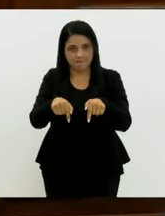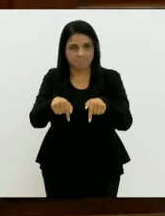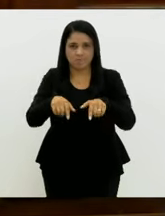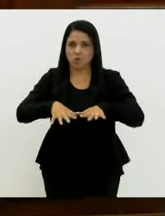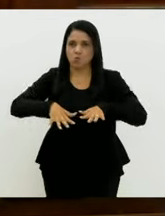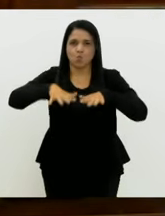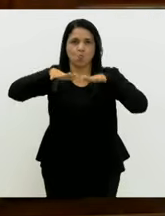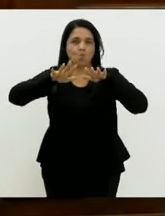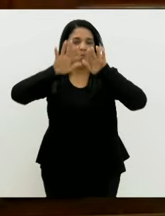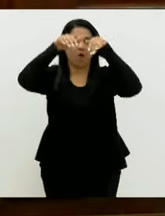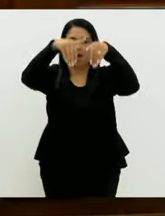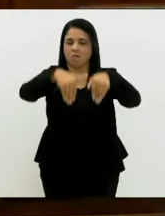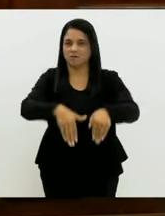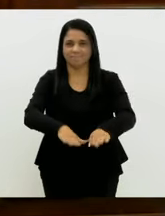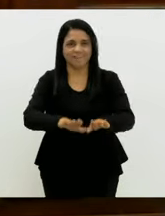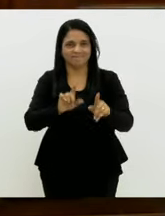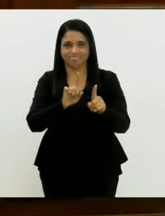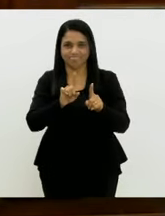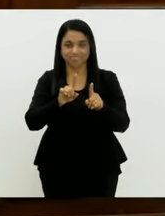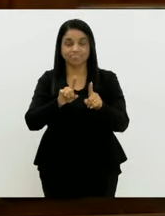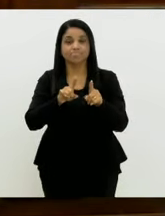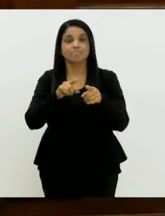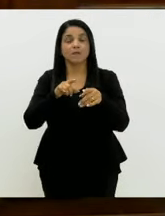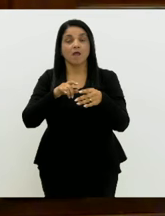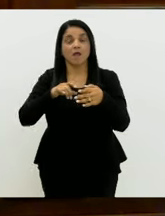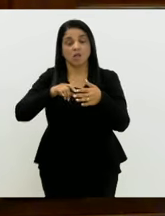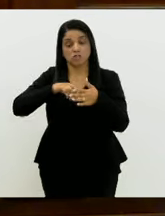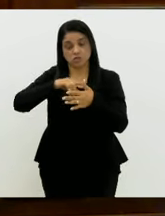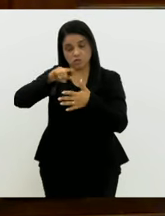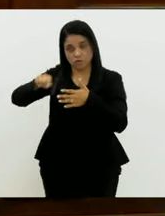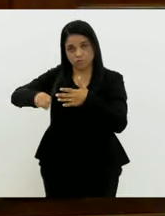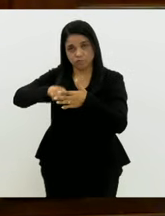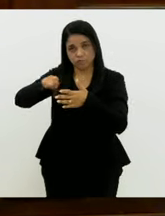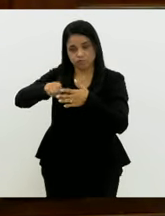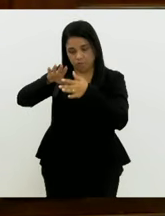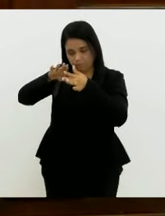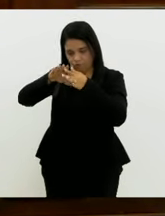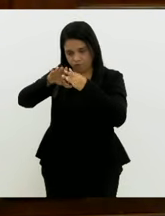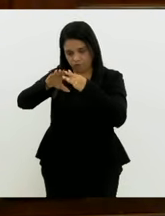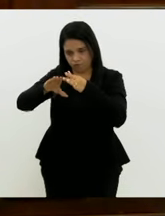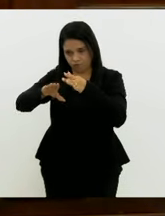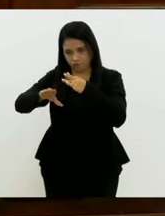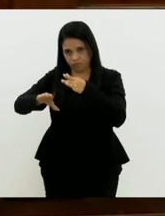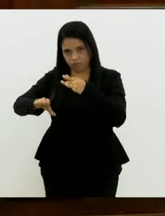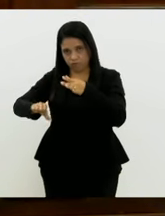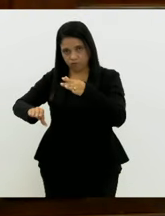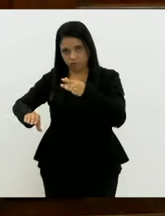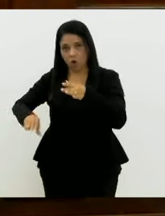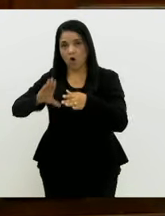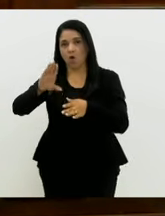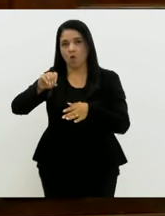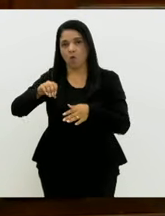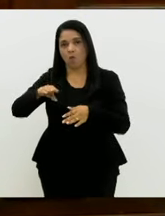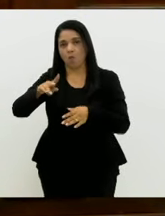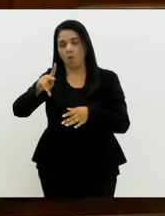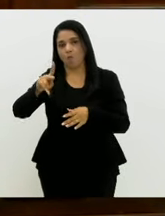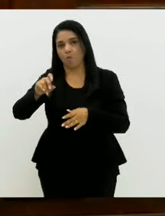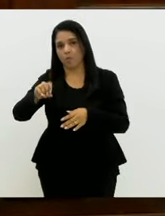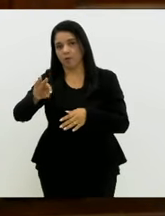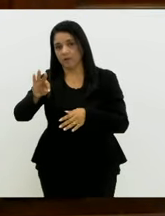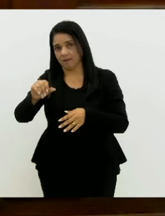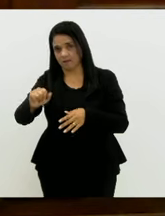irá passar água. As comportas que eu pedi para que esvaziasse, e que há 14 anos atrás, no meu mandato